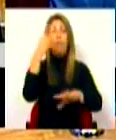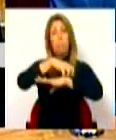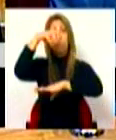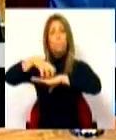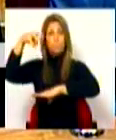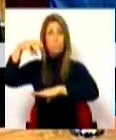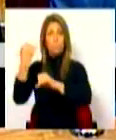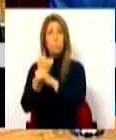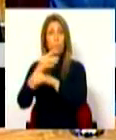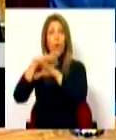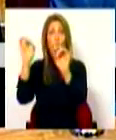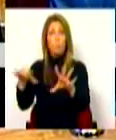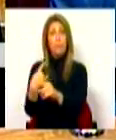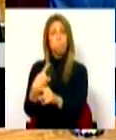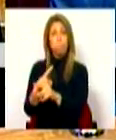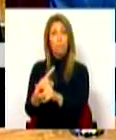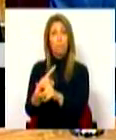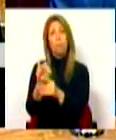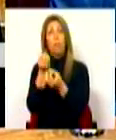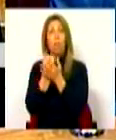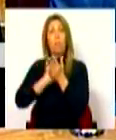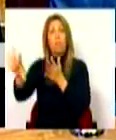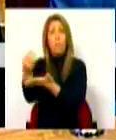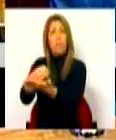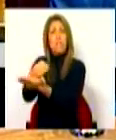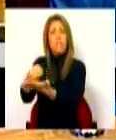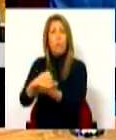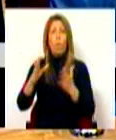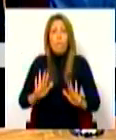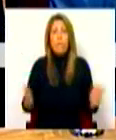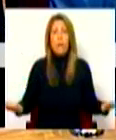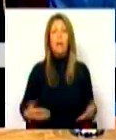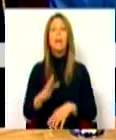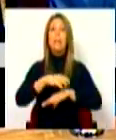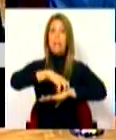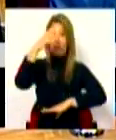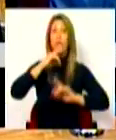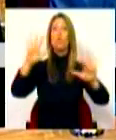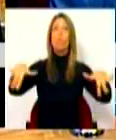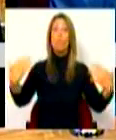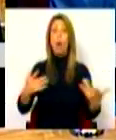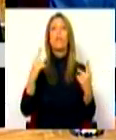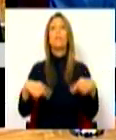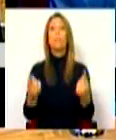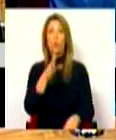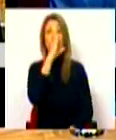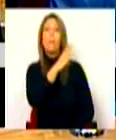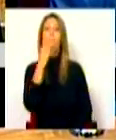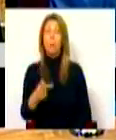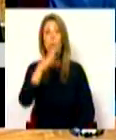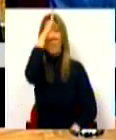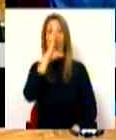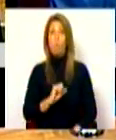os hospitais na Madeira ficarão devolutos. Esses edifícios poderão depois ser usados pelo Governo Regional da Madeira, no âmbito da